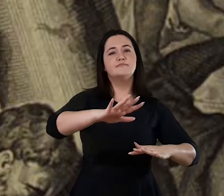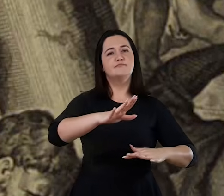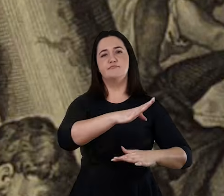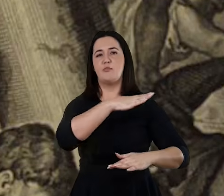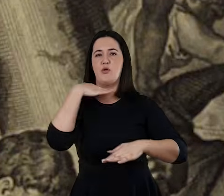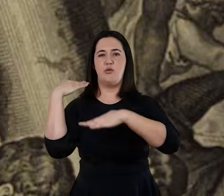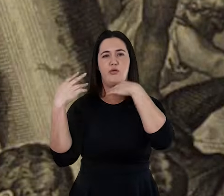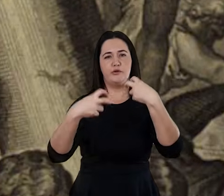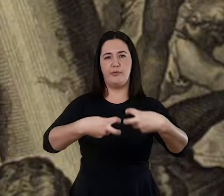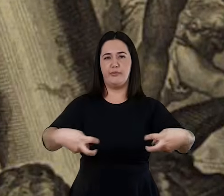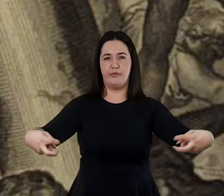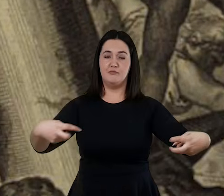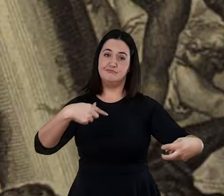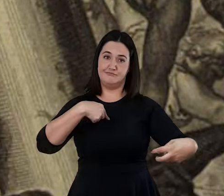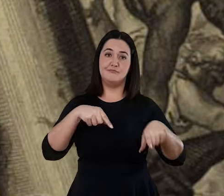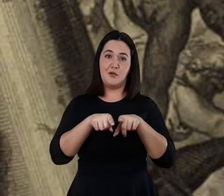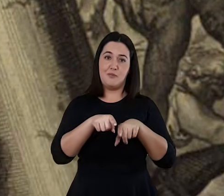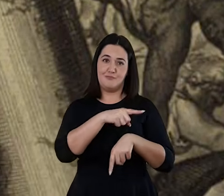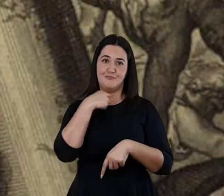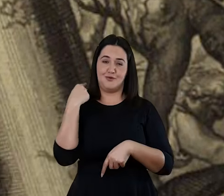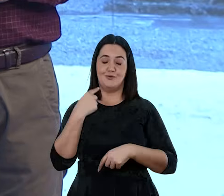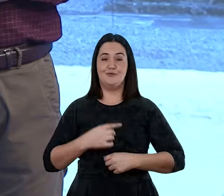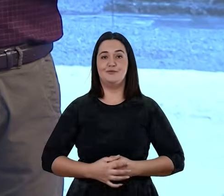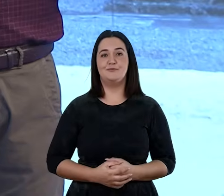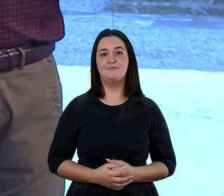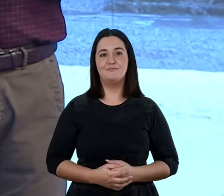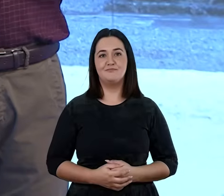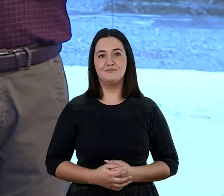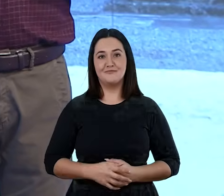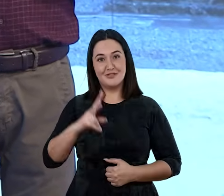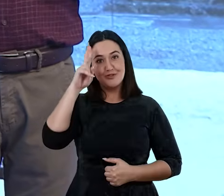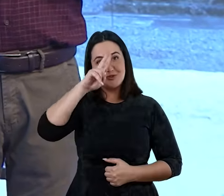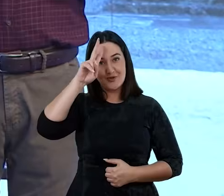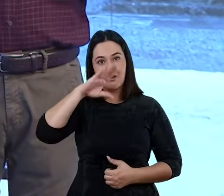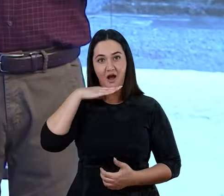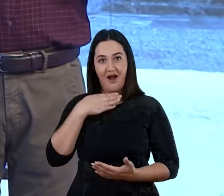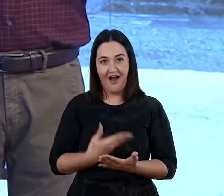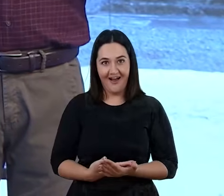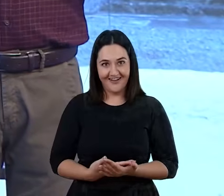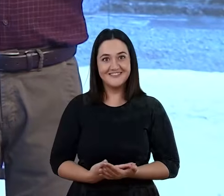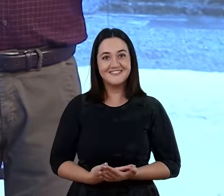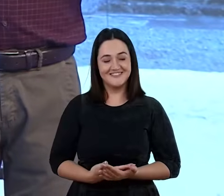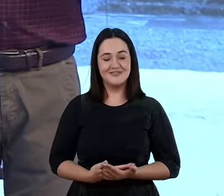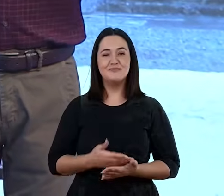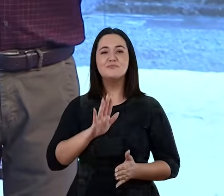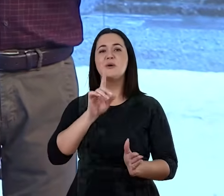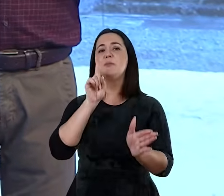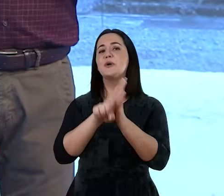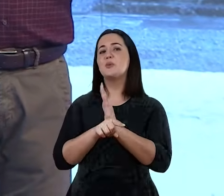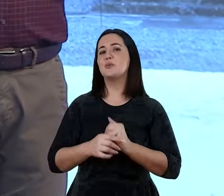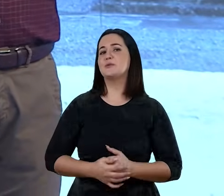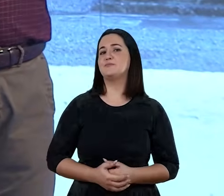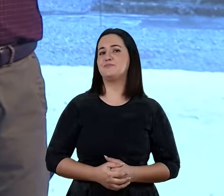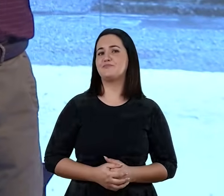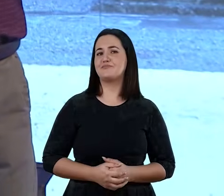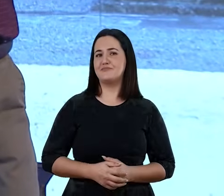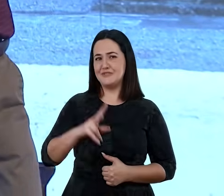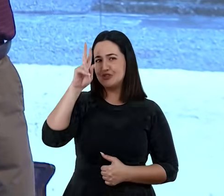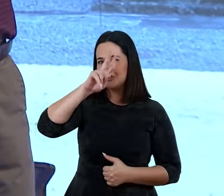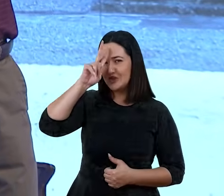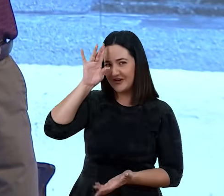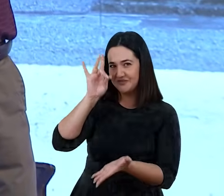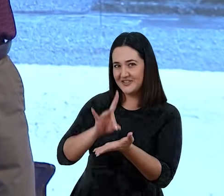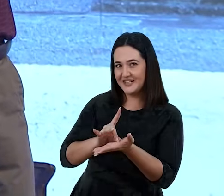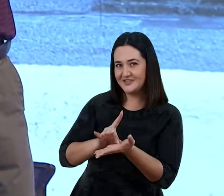de todos os presentes, inclusive dele mesmo. História fascinante, não é mesmo? Agora vem a pergunta: será que